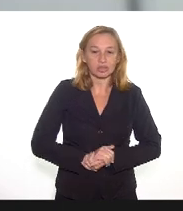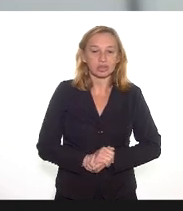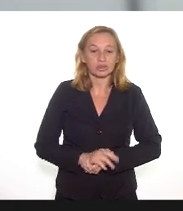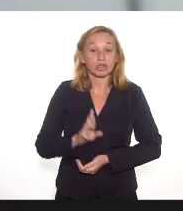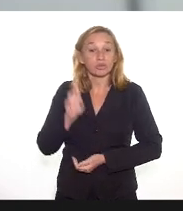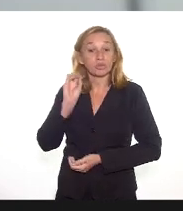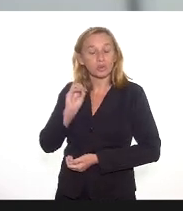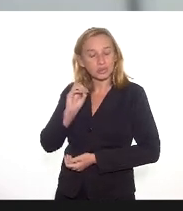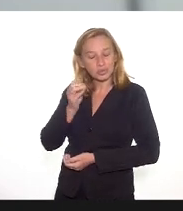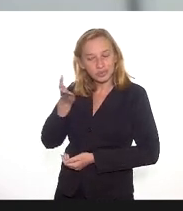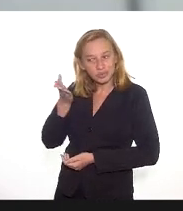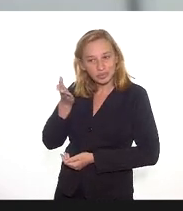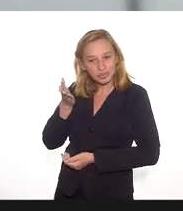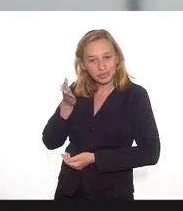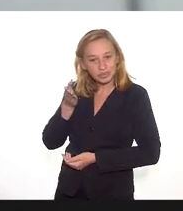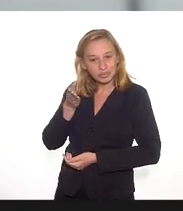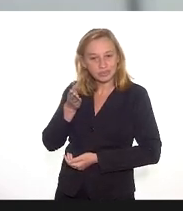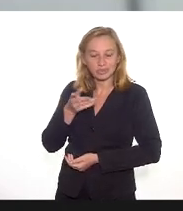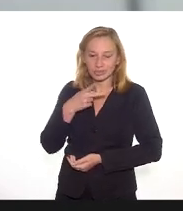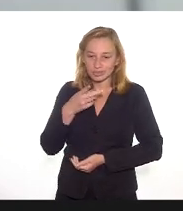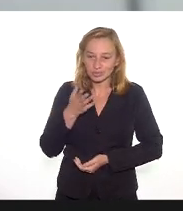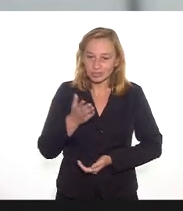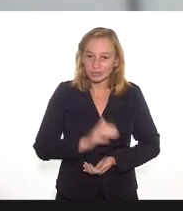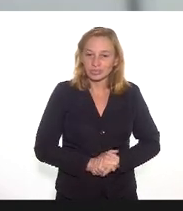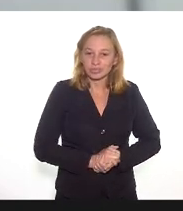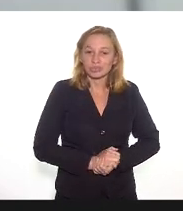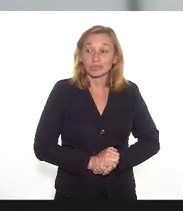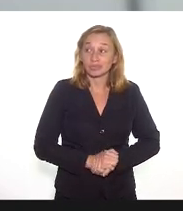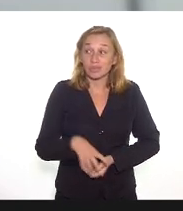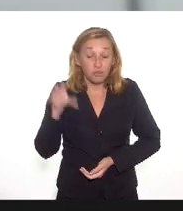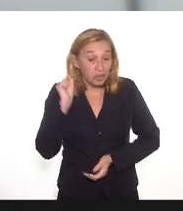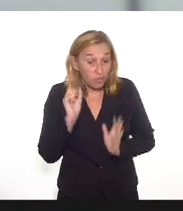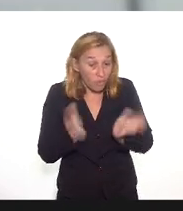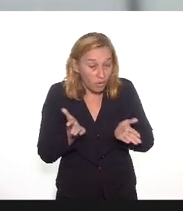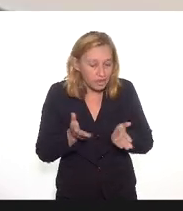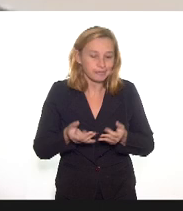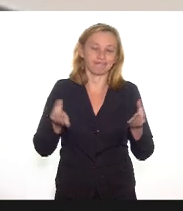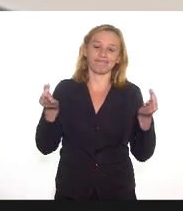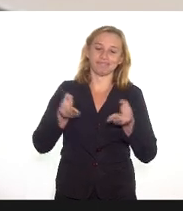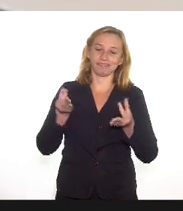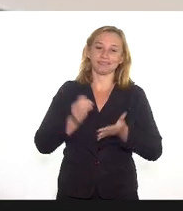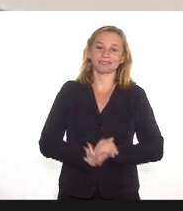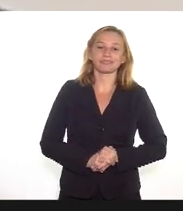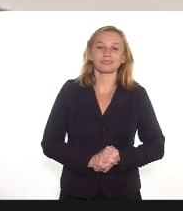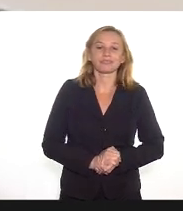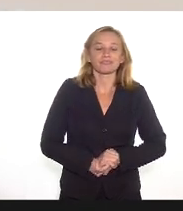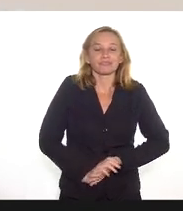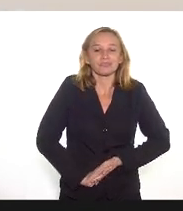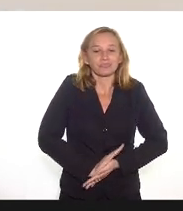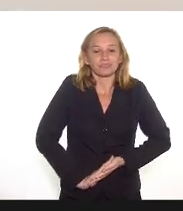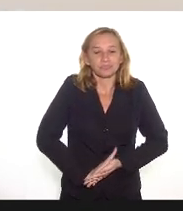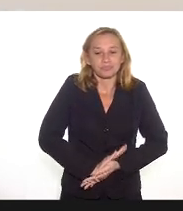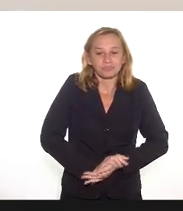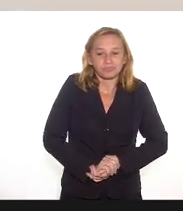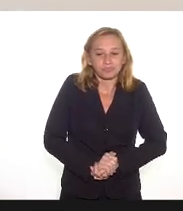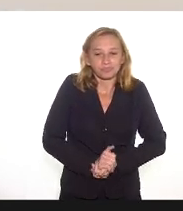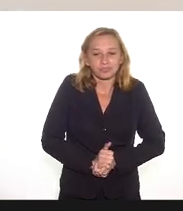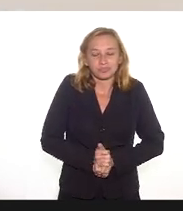Bruno Sobral, teu som está bom já? Estou me ouvindo agora? Perfeitamente, por favor. Ótimo, um bom contato